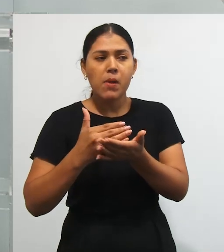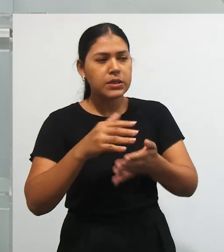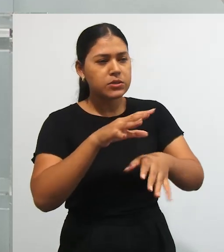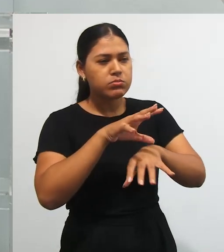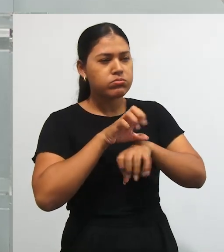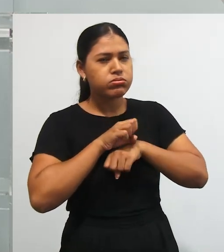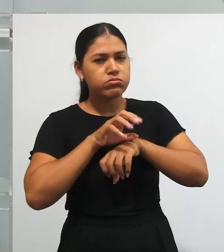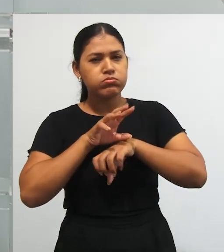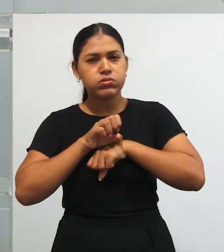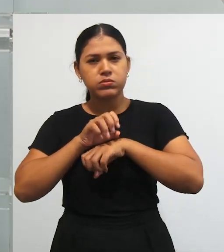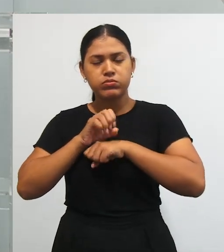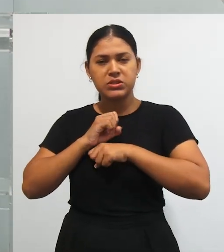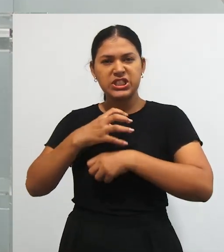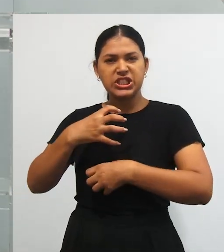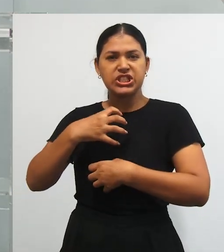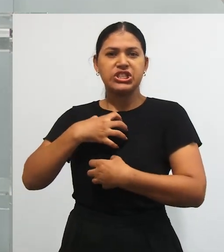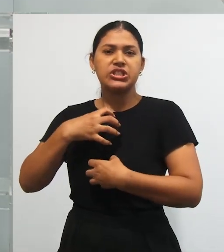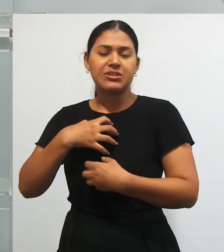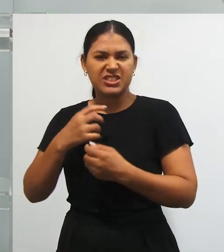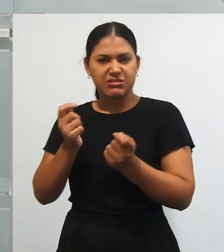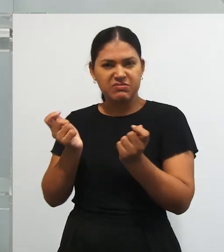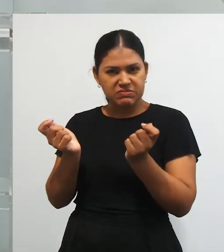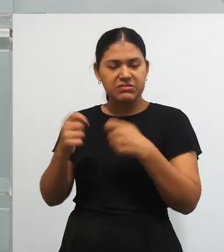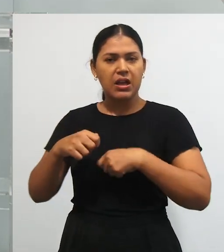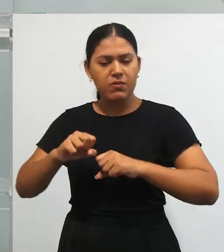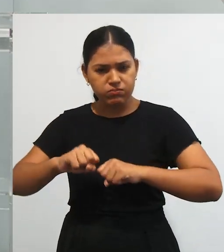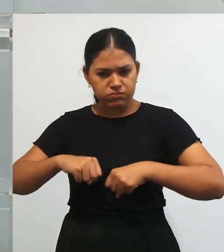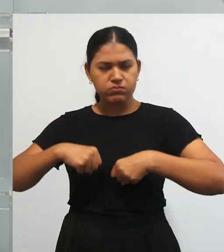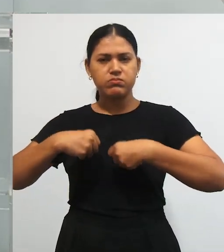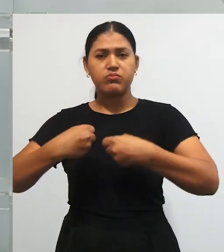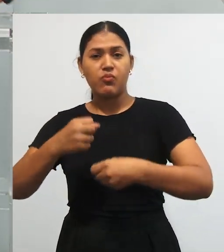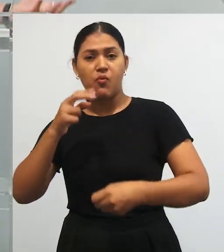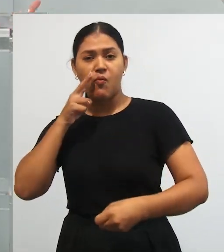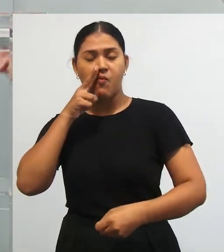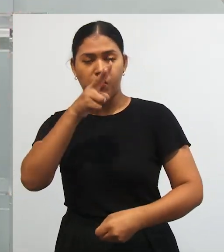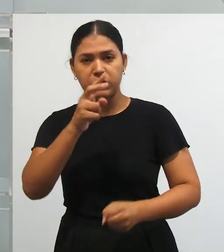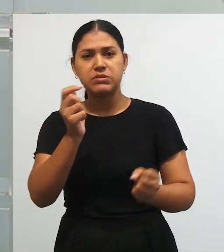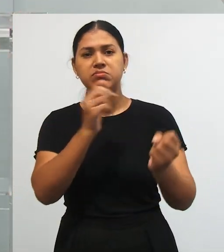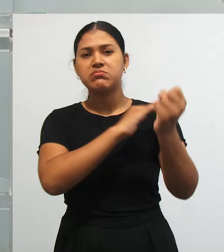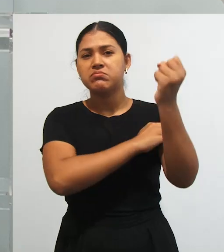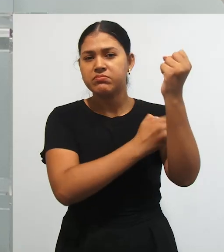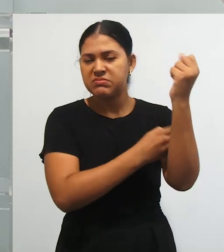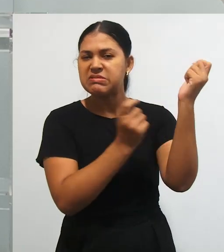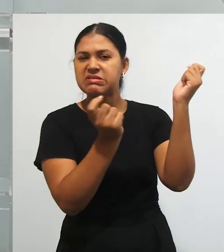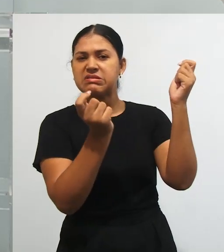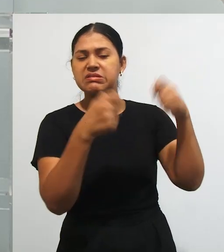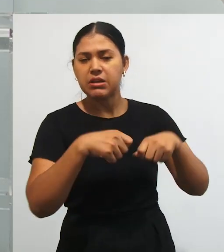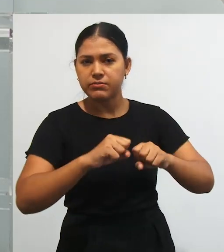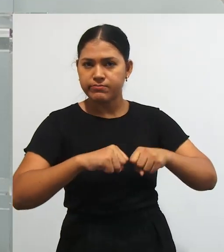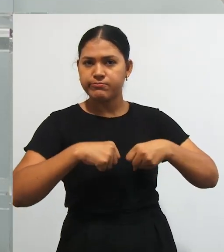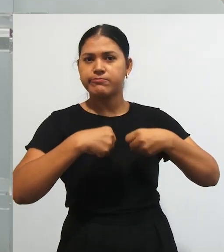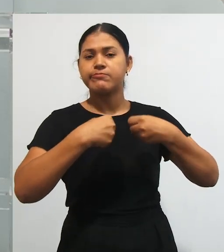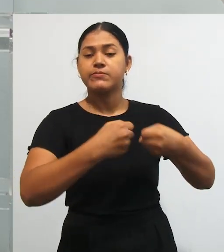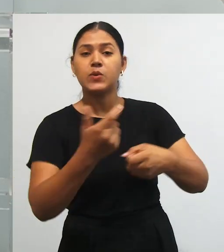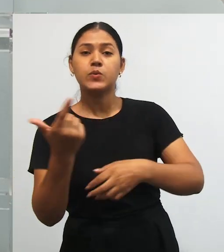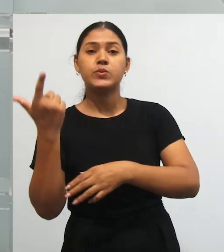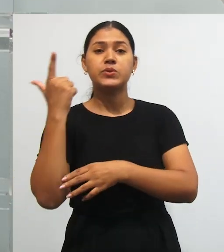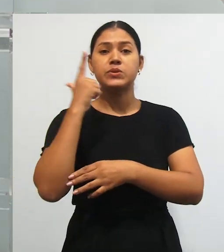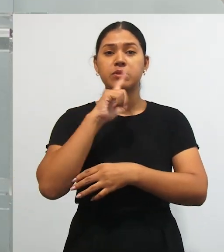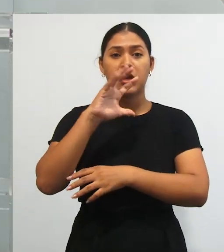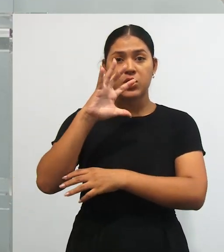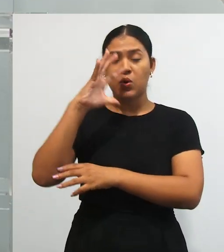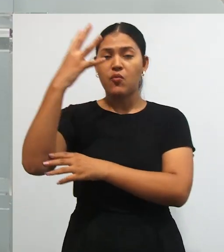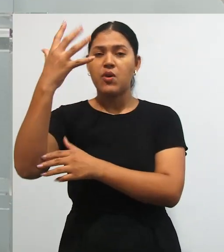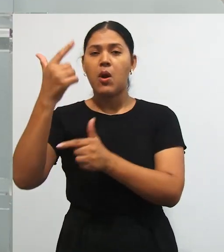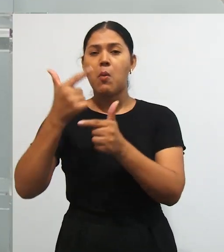ela descobre a espada, o escudo, o laço. Então, ela usa esses artifícios para quê? Para finalizar a guerra